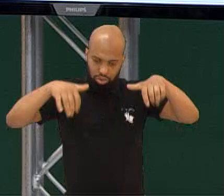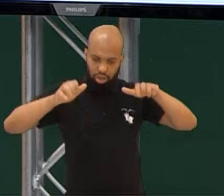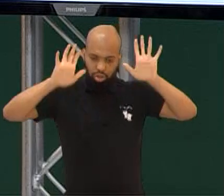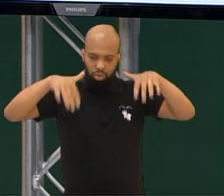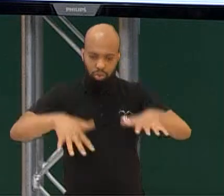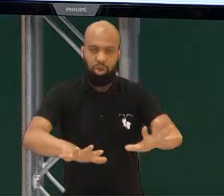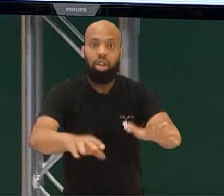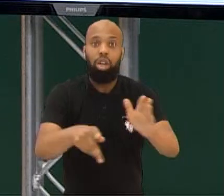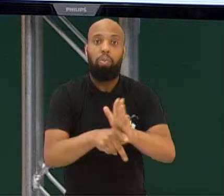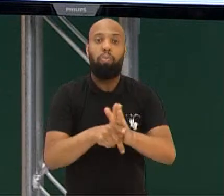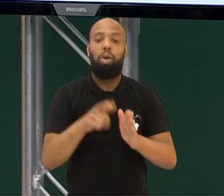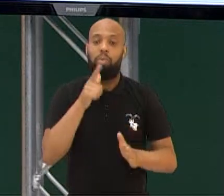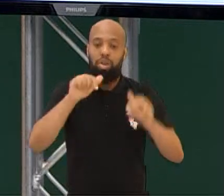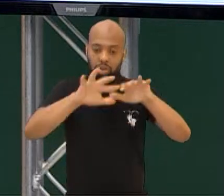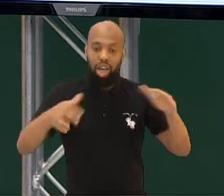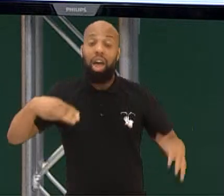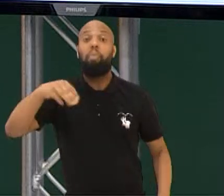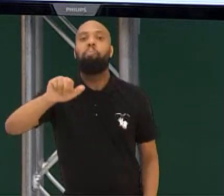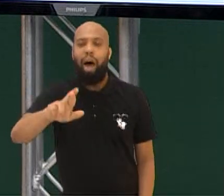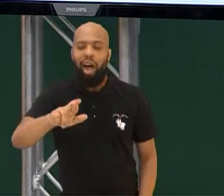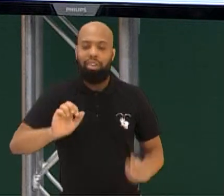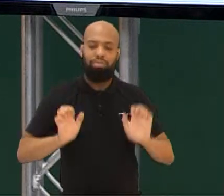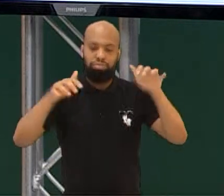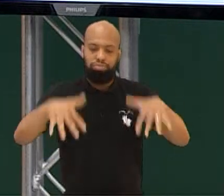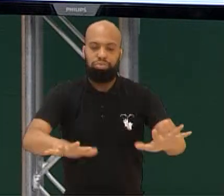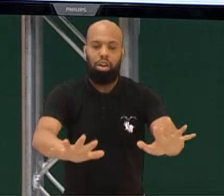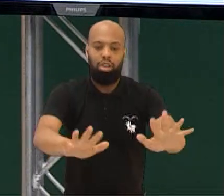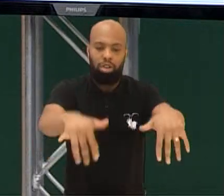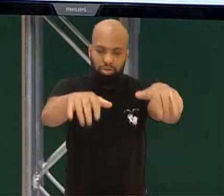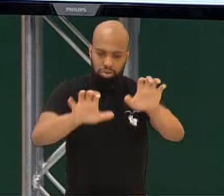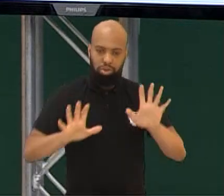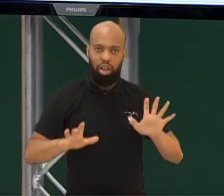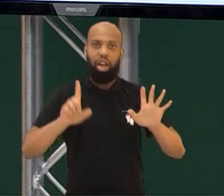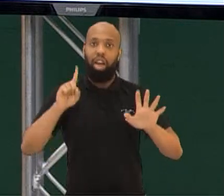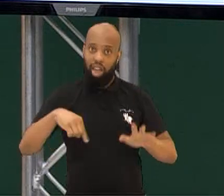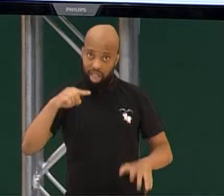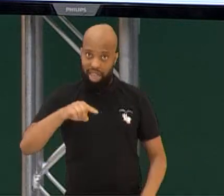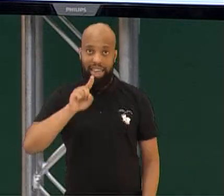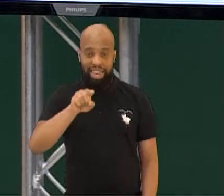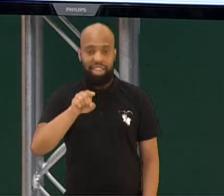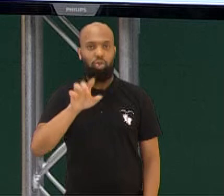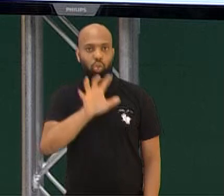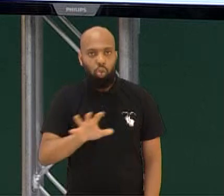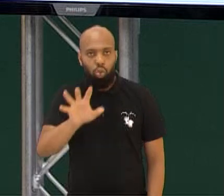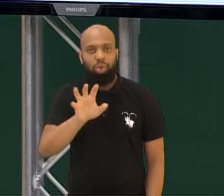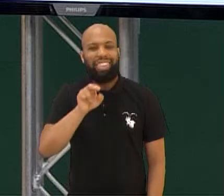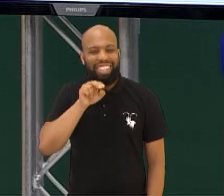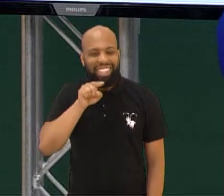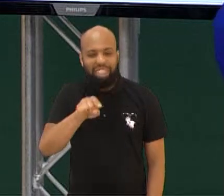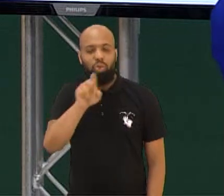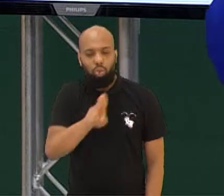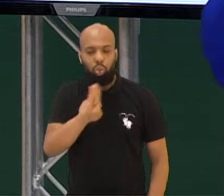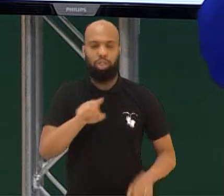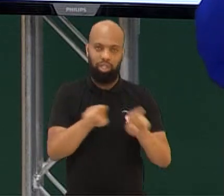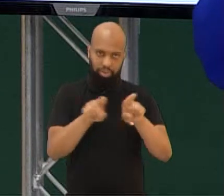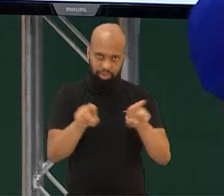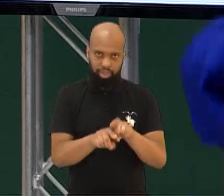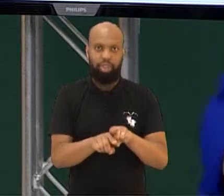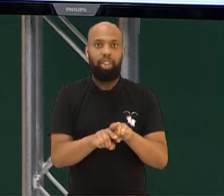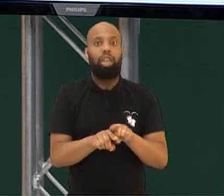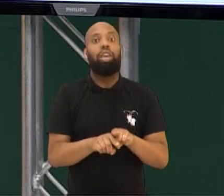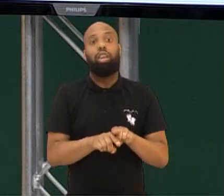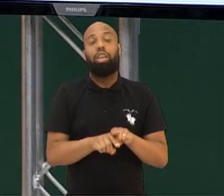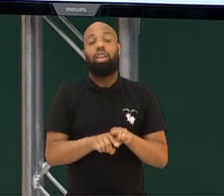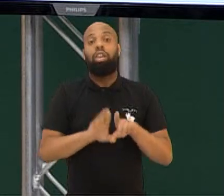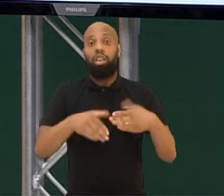oscilação. E isso tudo vem desses parâmetros, uma hora para cima, outra hora para baixo. E já a gente consegue, tomara,